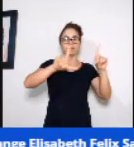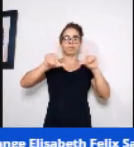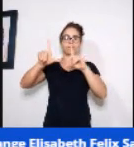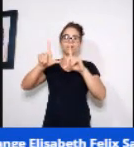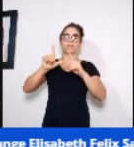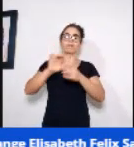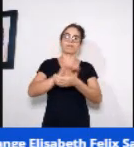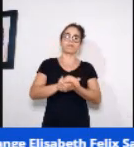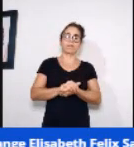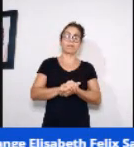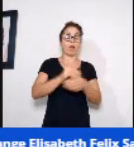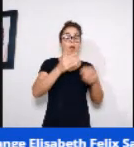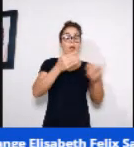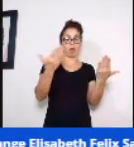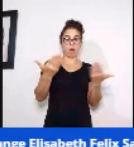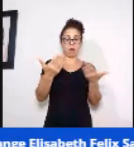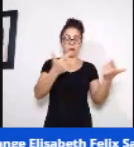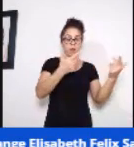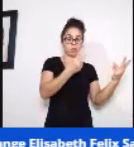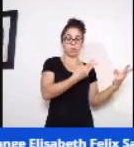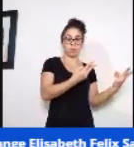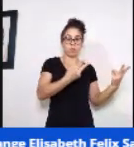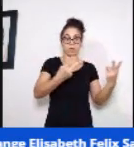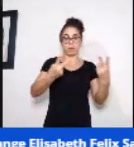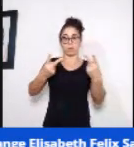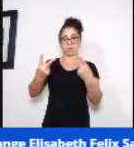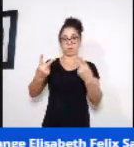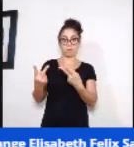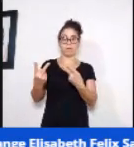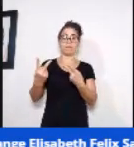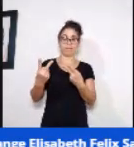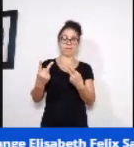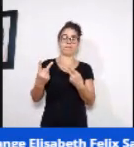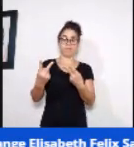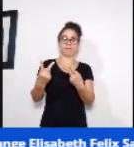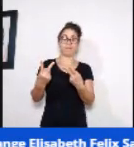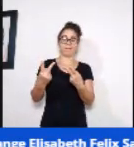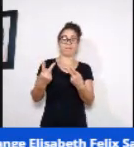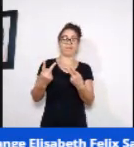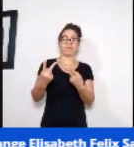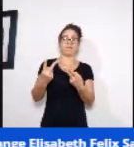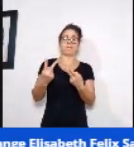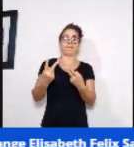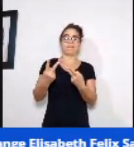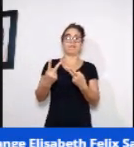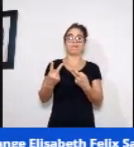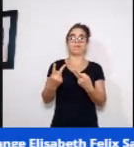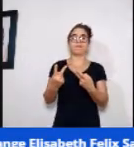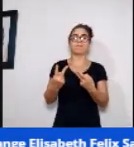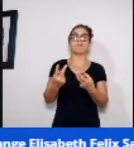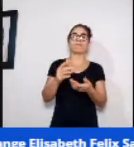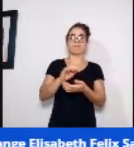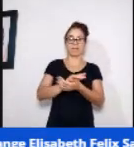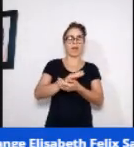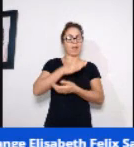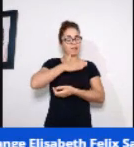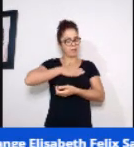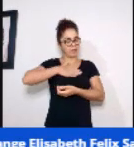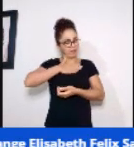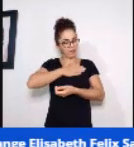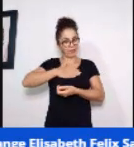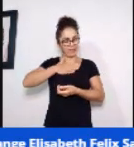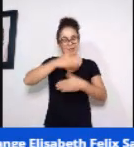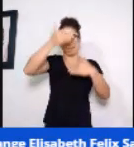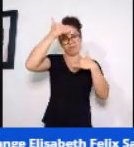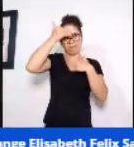E trago para vocês agora nossas convidadas, tá? Eu já quero muito agradecer,